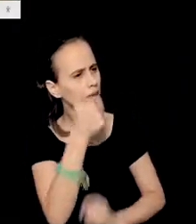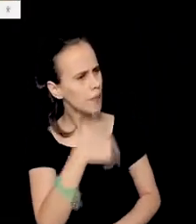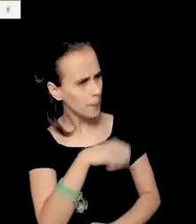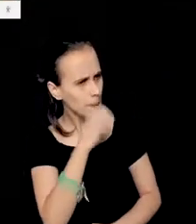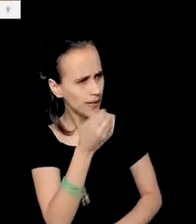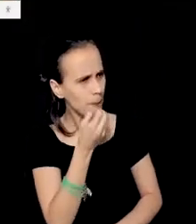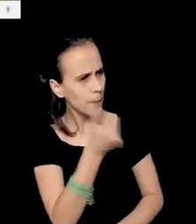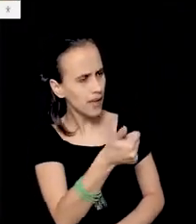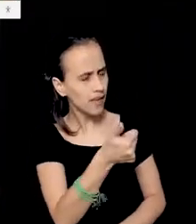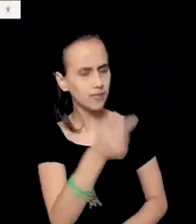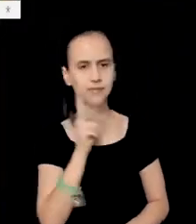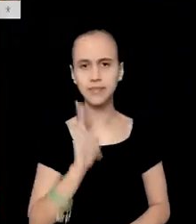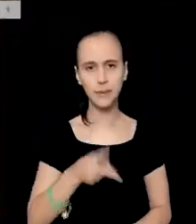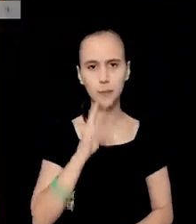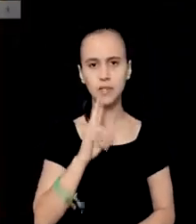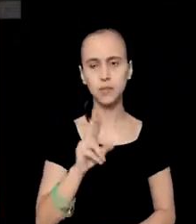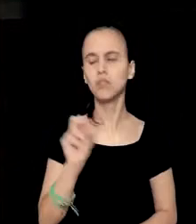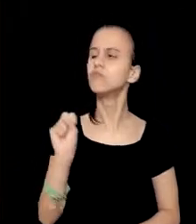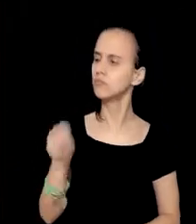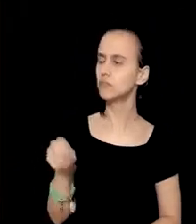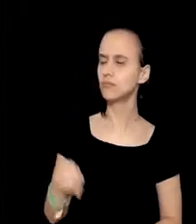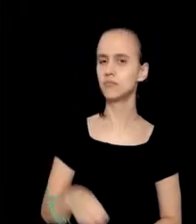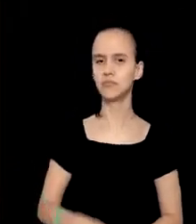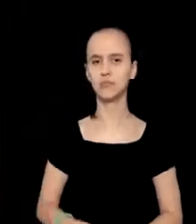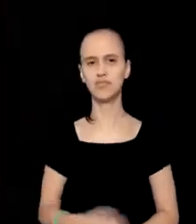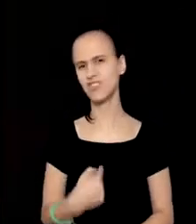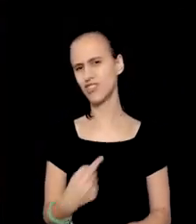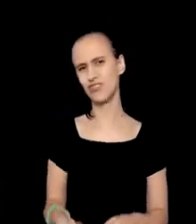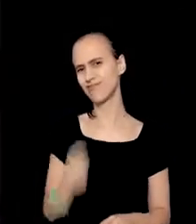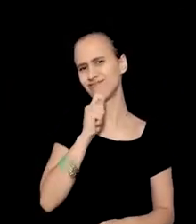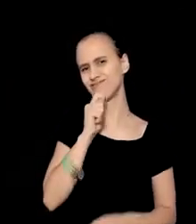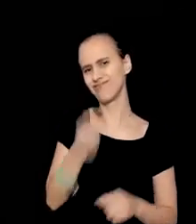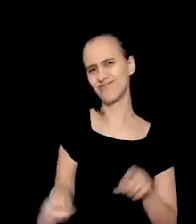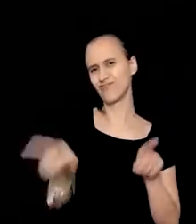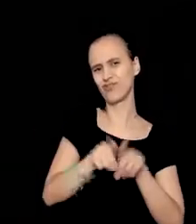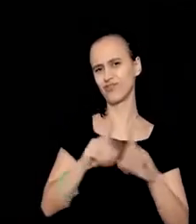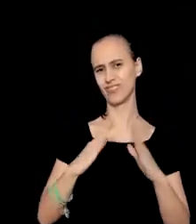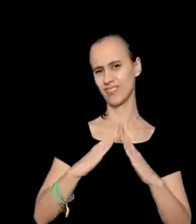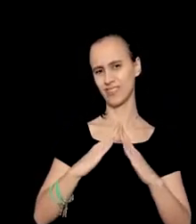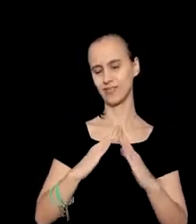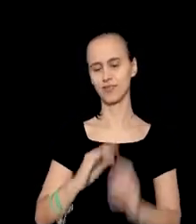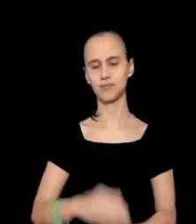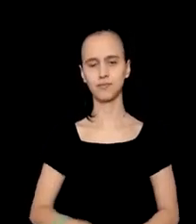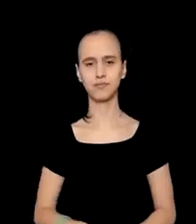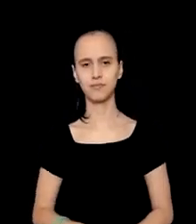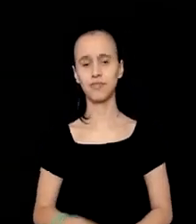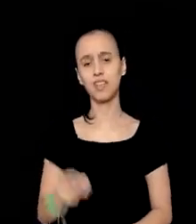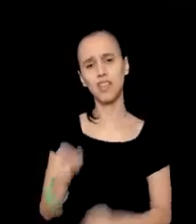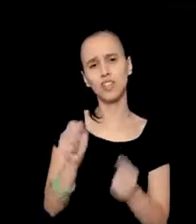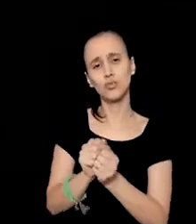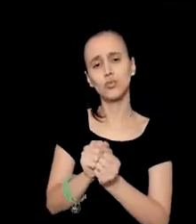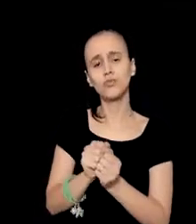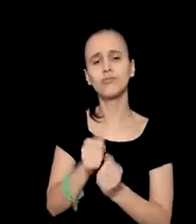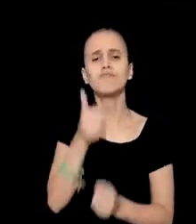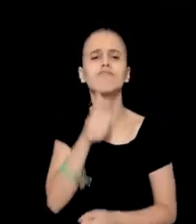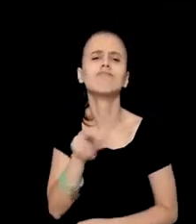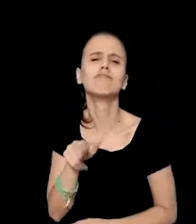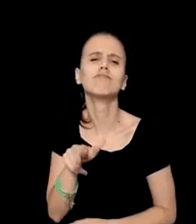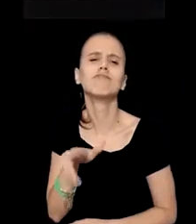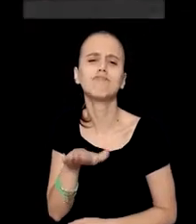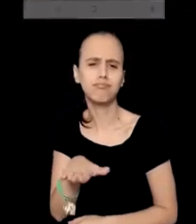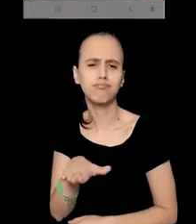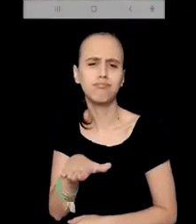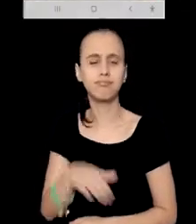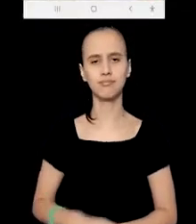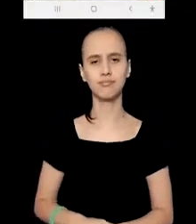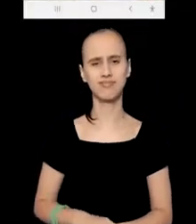se tá tudo bem, ela sempre fala que tá. Eu ainda não voltei pra aquela casa. Eu ia com a minha irmãzinha. Eu sei que